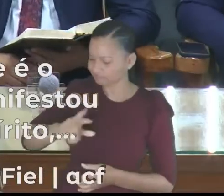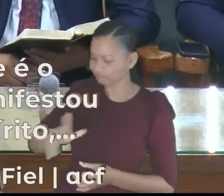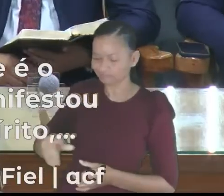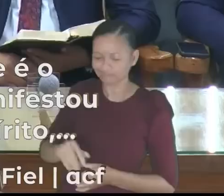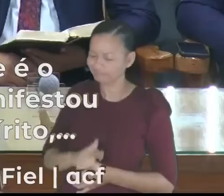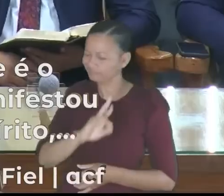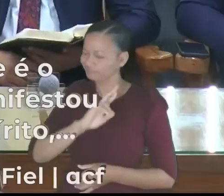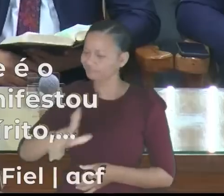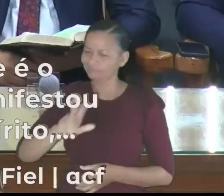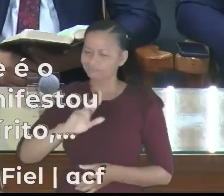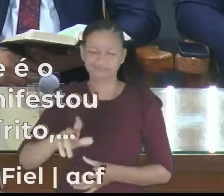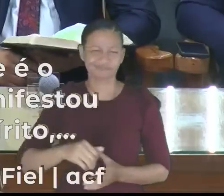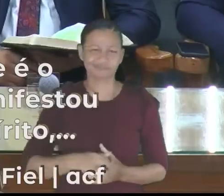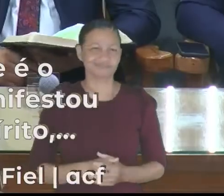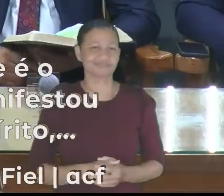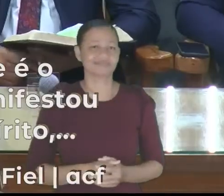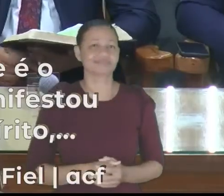dá.